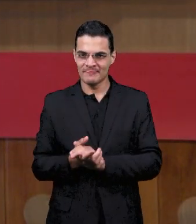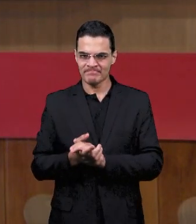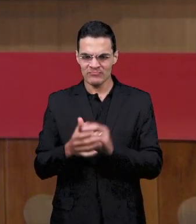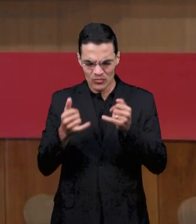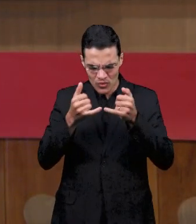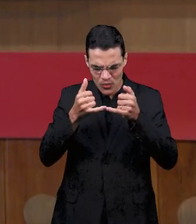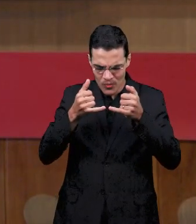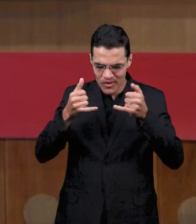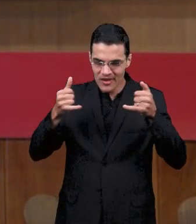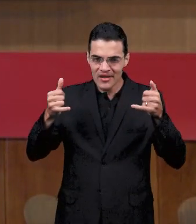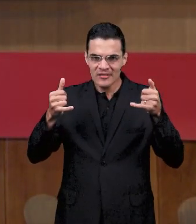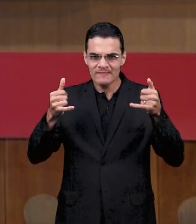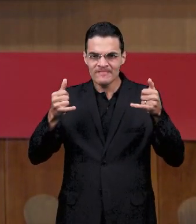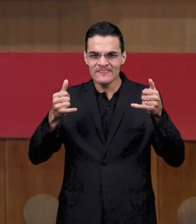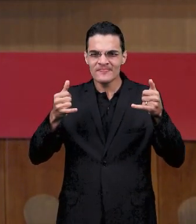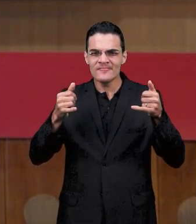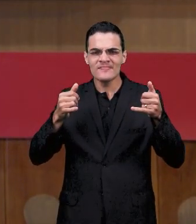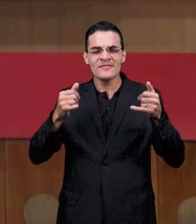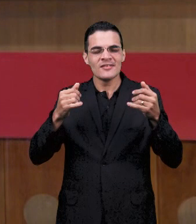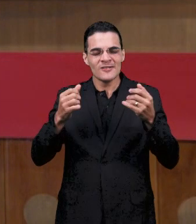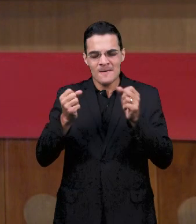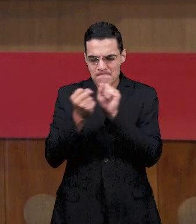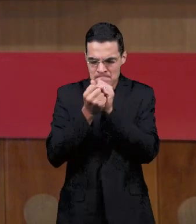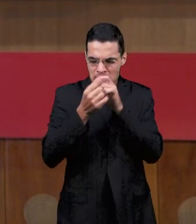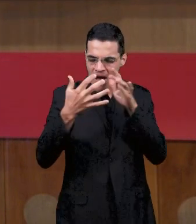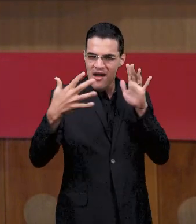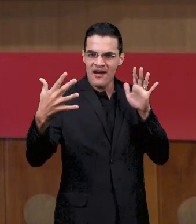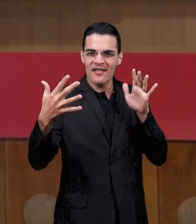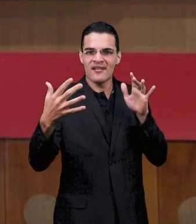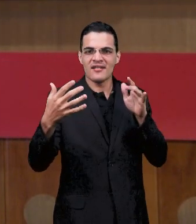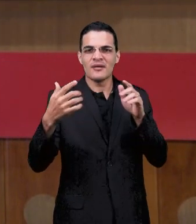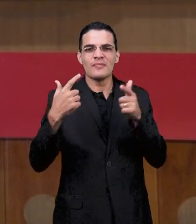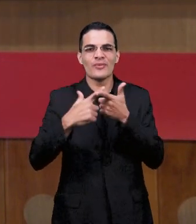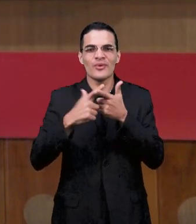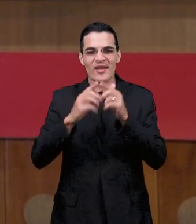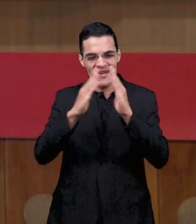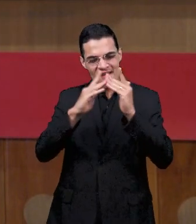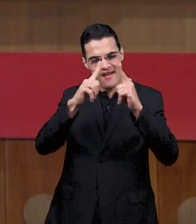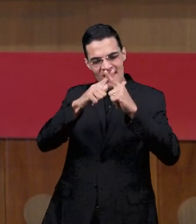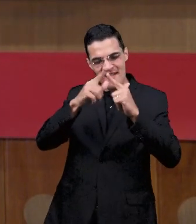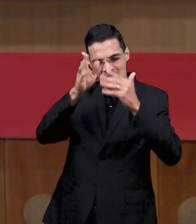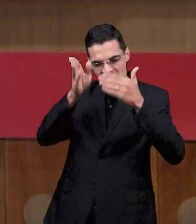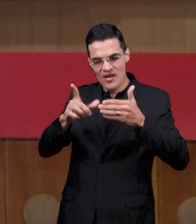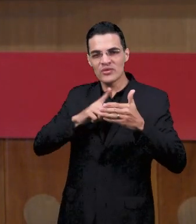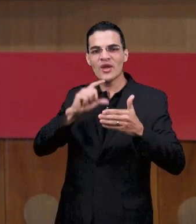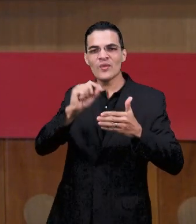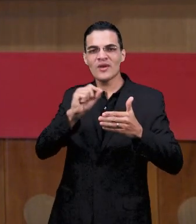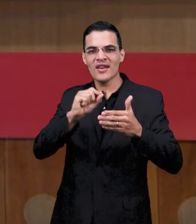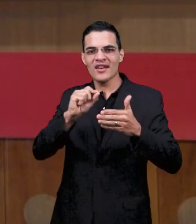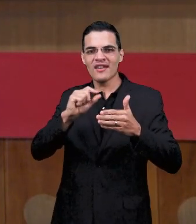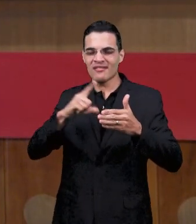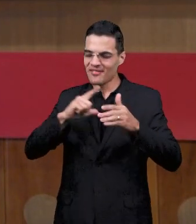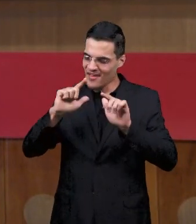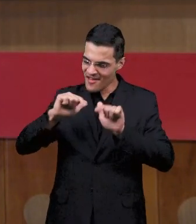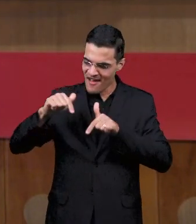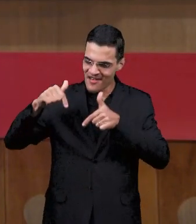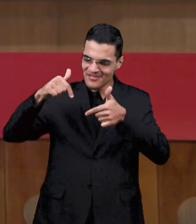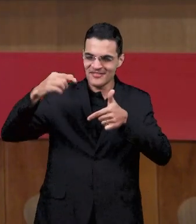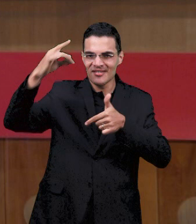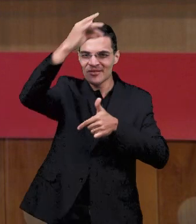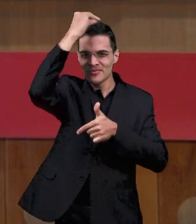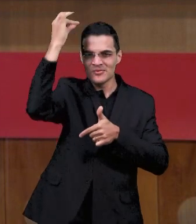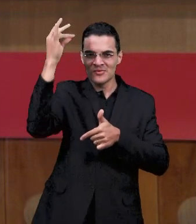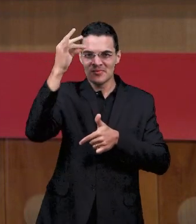suas vestes resplandece a glória do Cordeiro. É a revelação que emana dela, não está nela, mas está